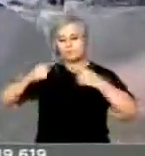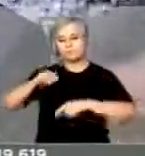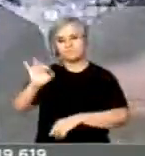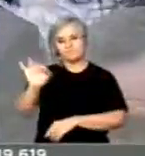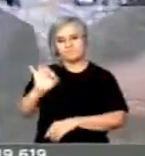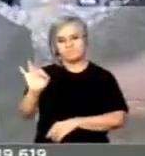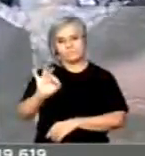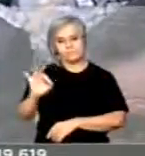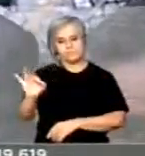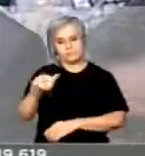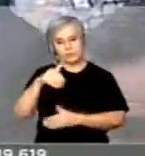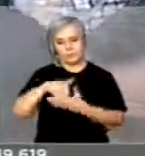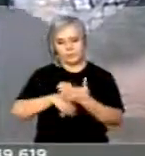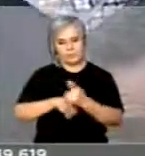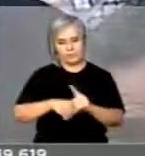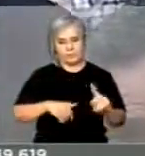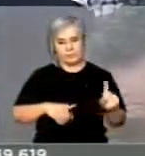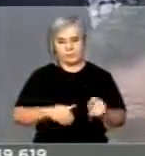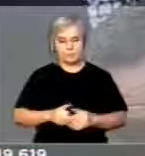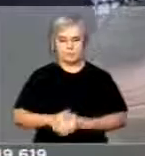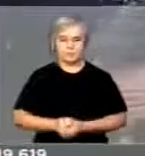discurso vazio, sem nenhum sentido. É aquilo que nós sempre falamos aqui. Nós estamos aqui diante de alguém que defende uma tese